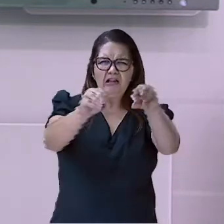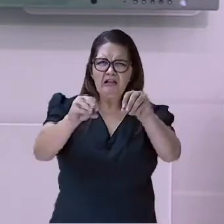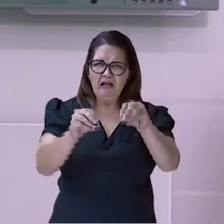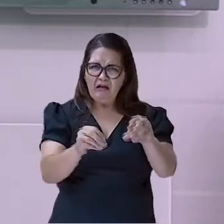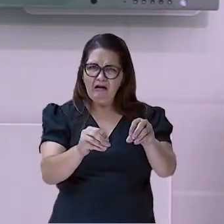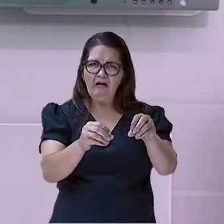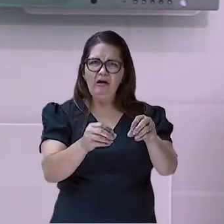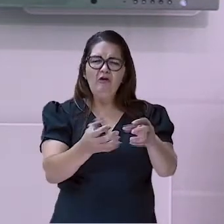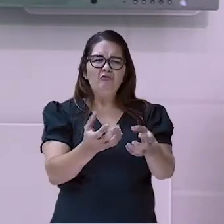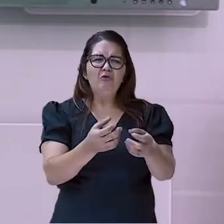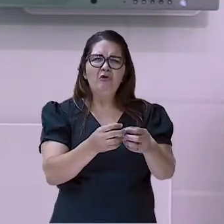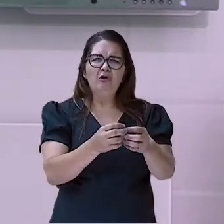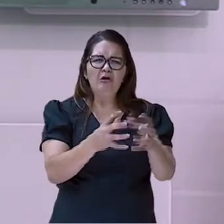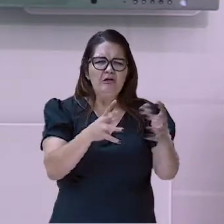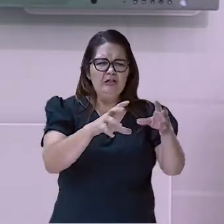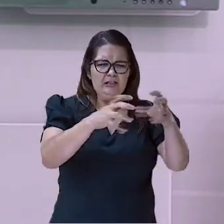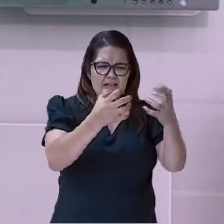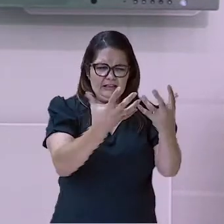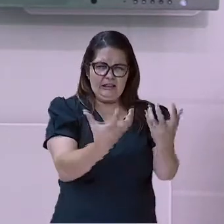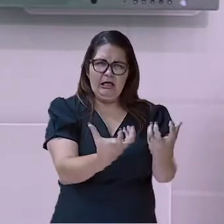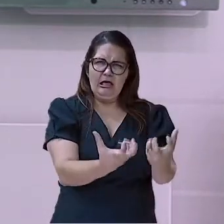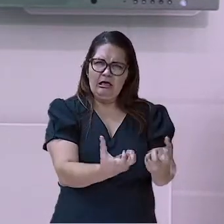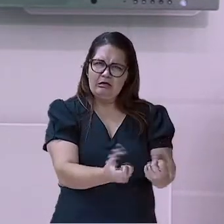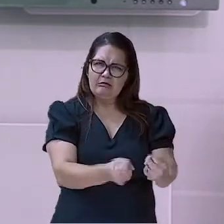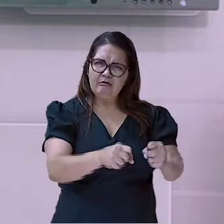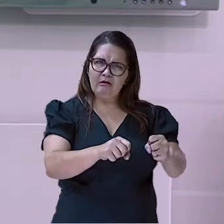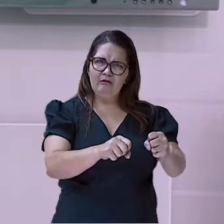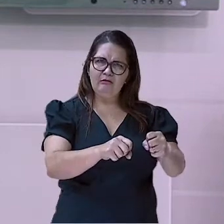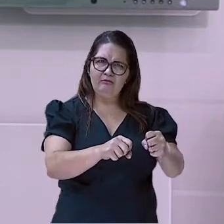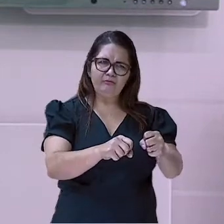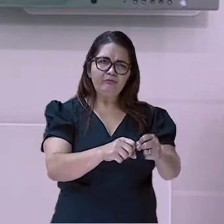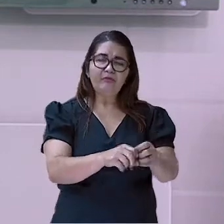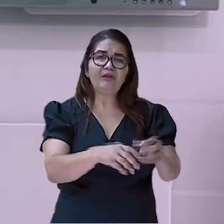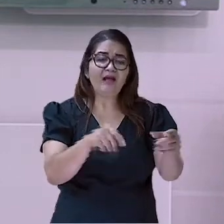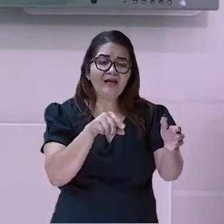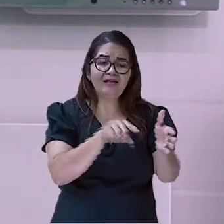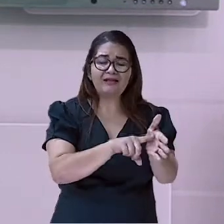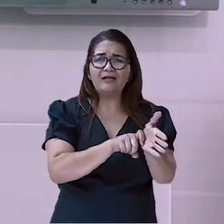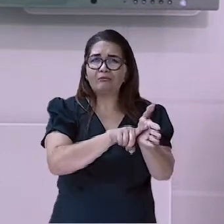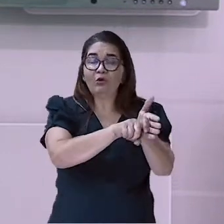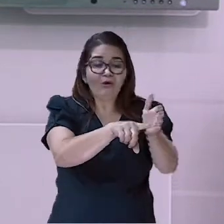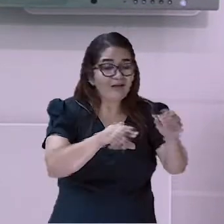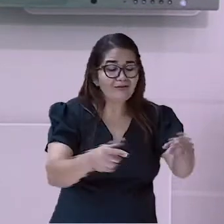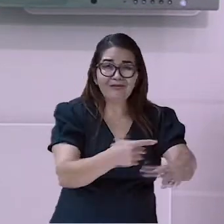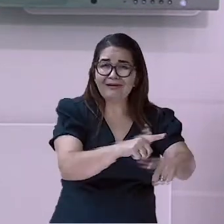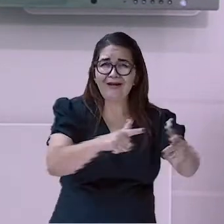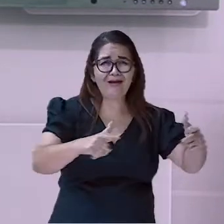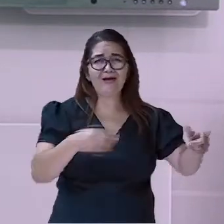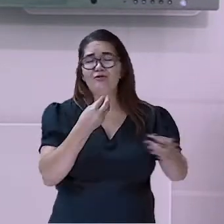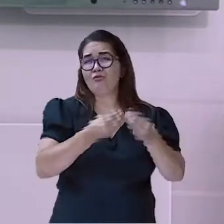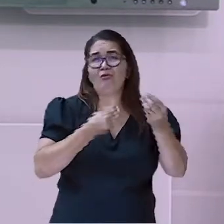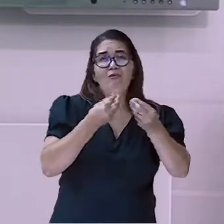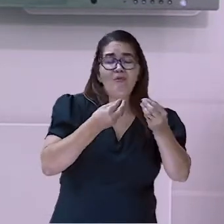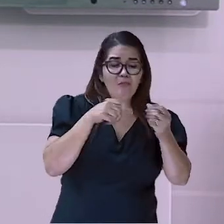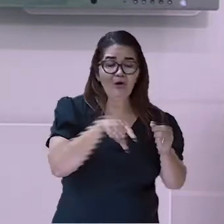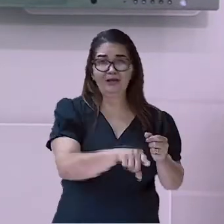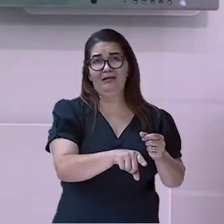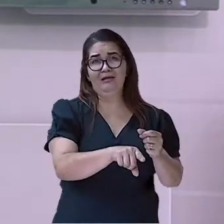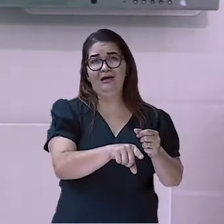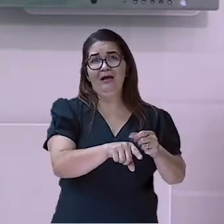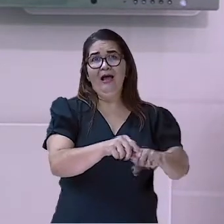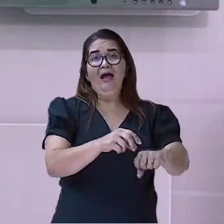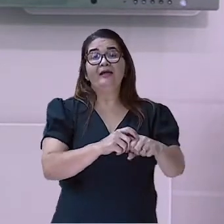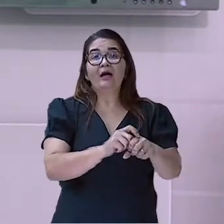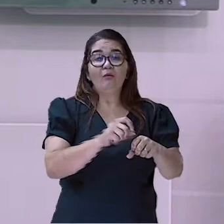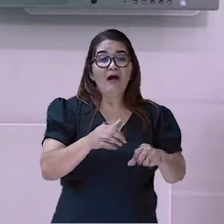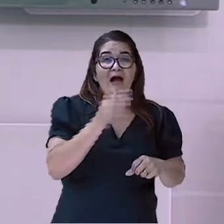exemplo, como que a gente escolhe determinadas plantações, né? Onde que eu vou fazer uma plantação, por exemplo, de soja?